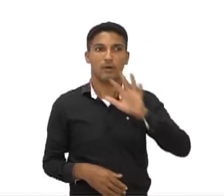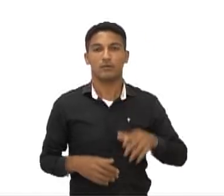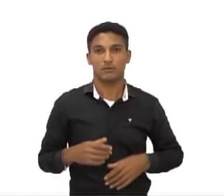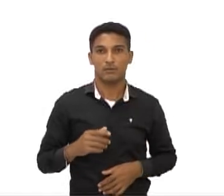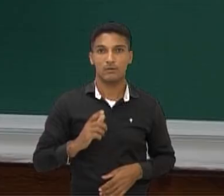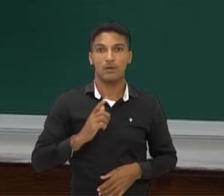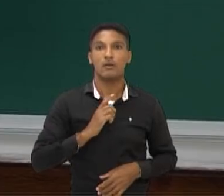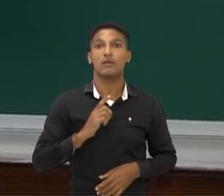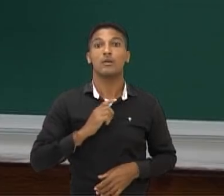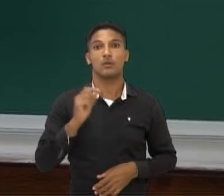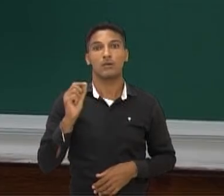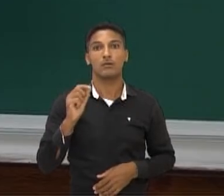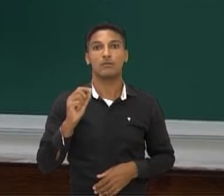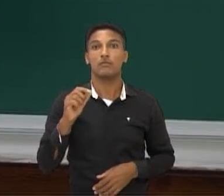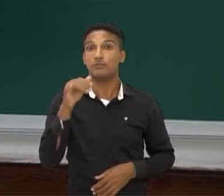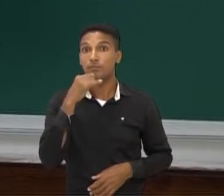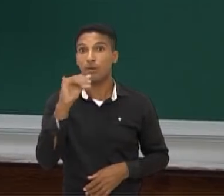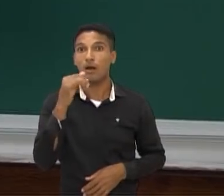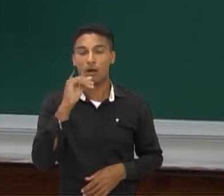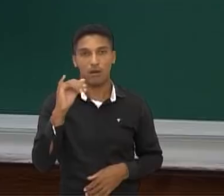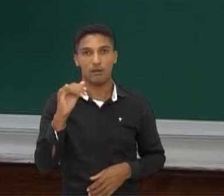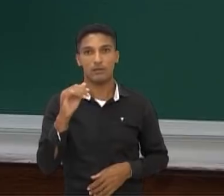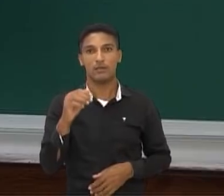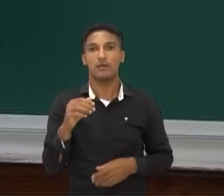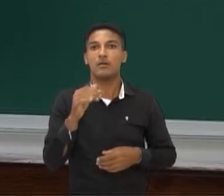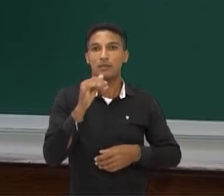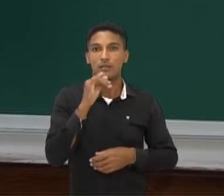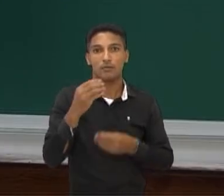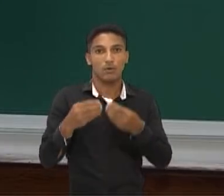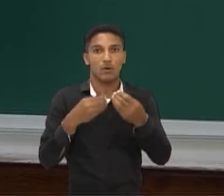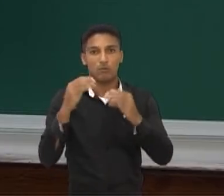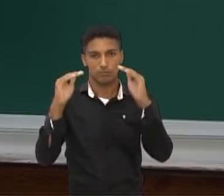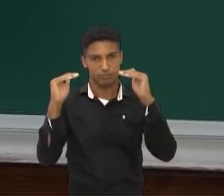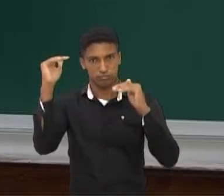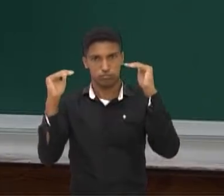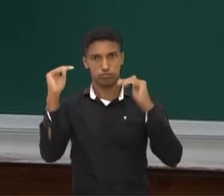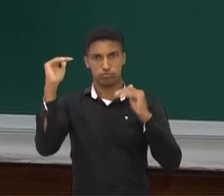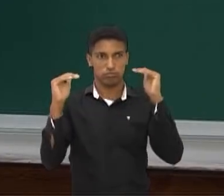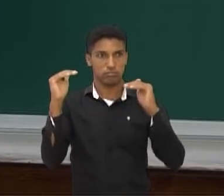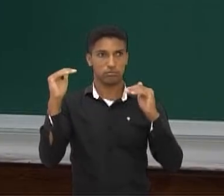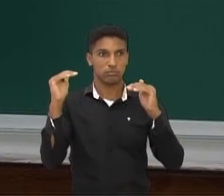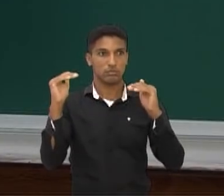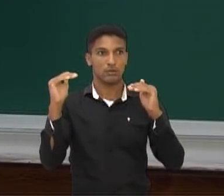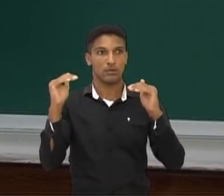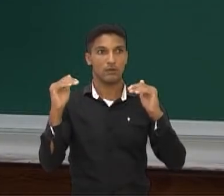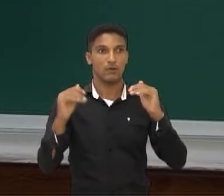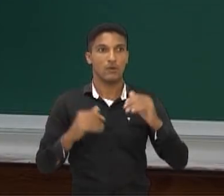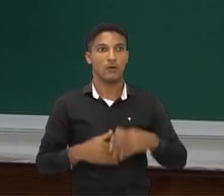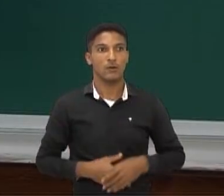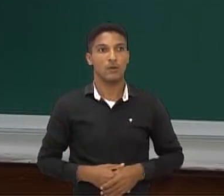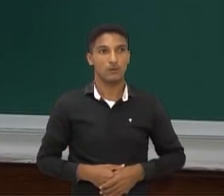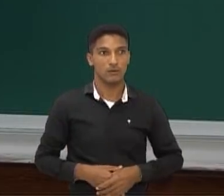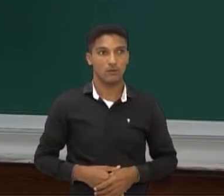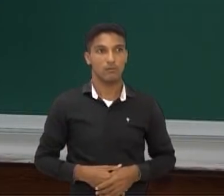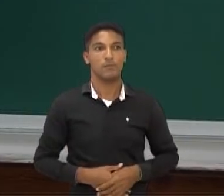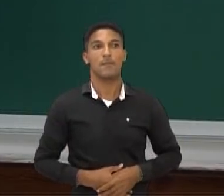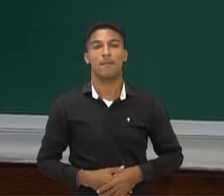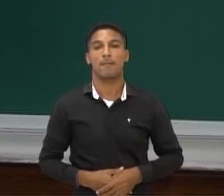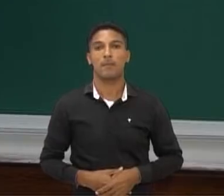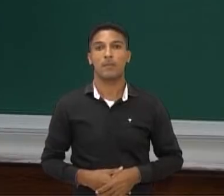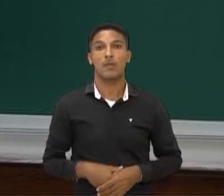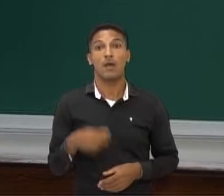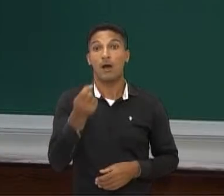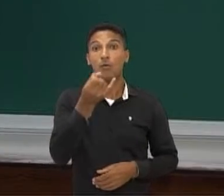cargas, que nós vamos chamar lá na terceira série de diferença de potencial, ele conseguiu fazer que